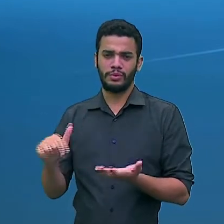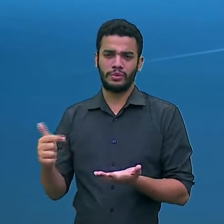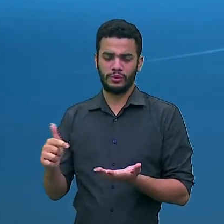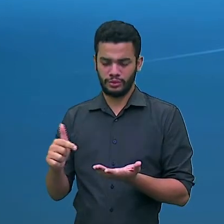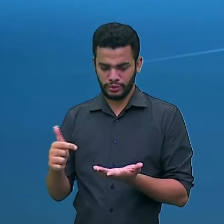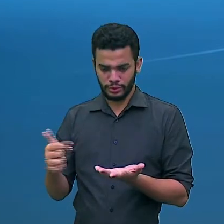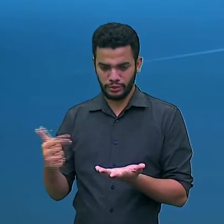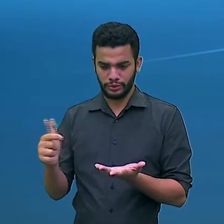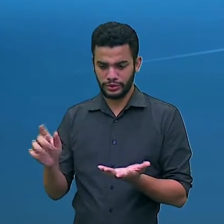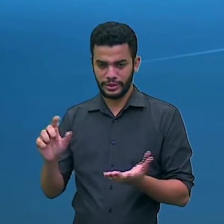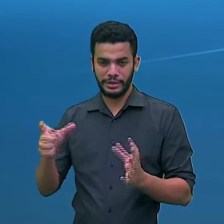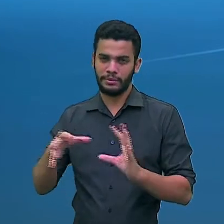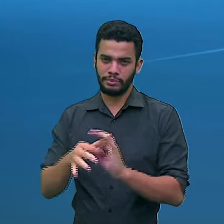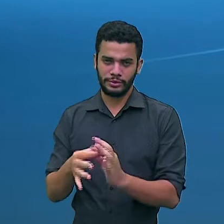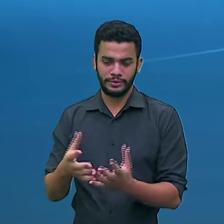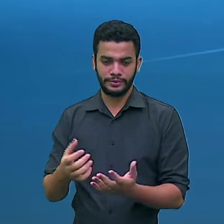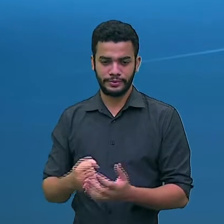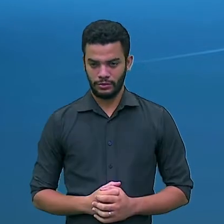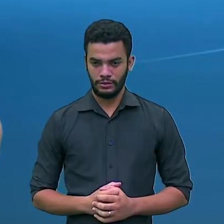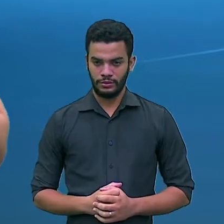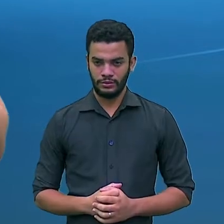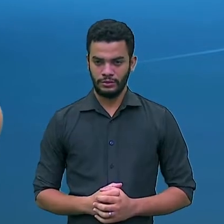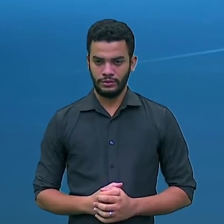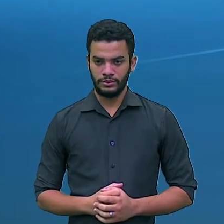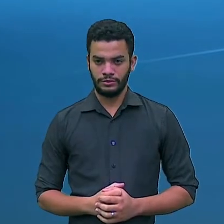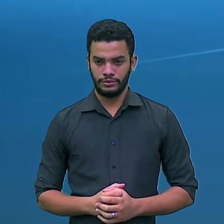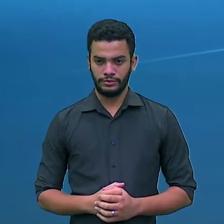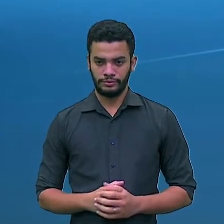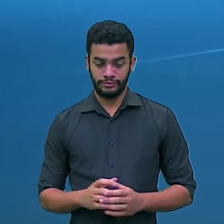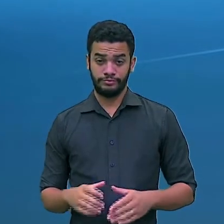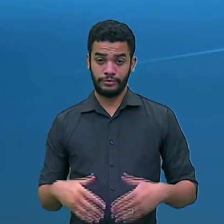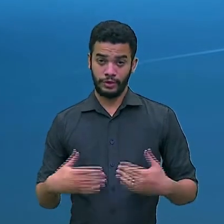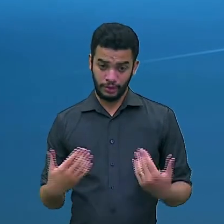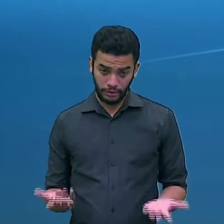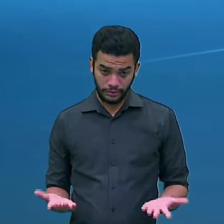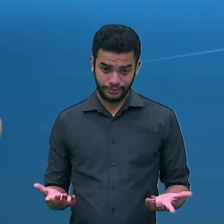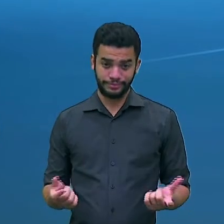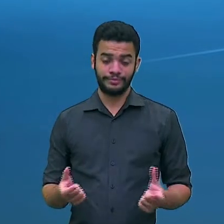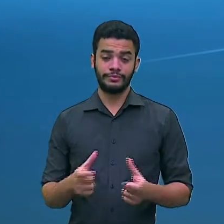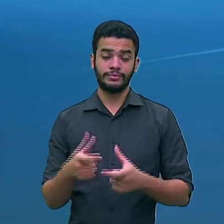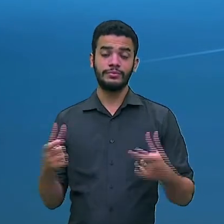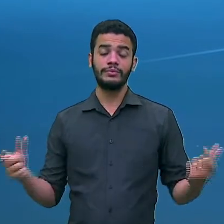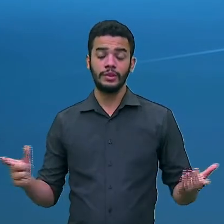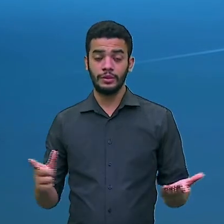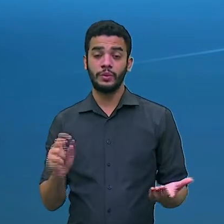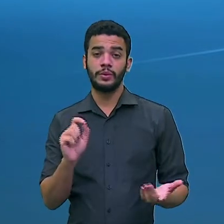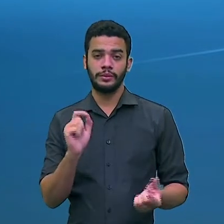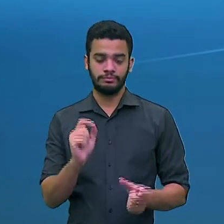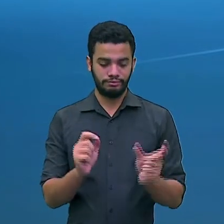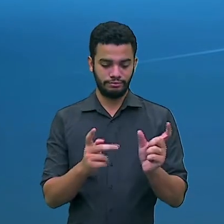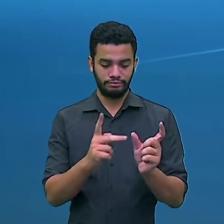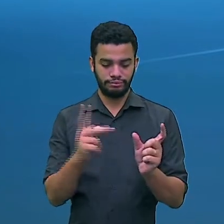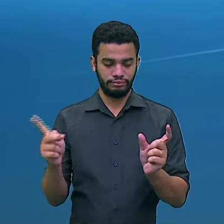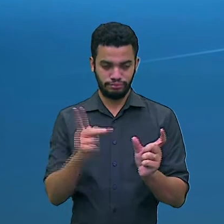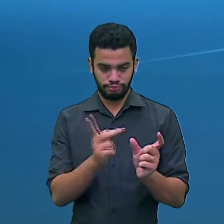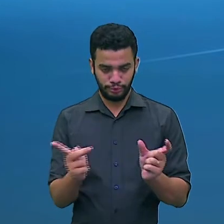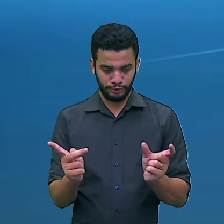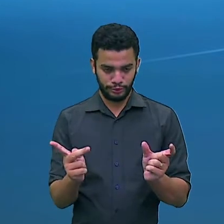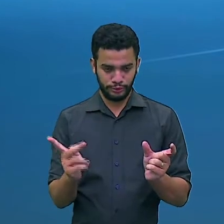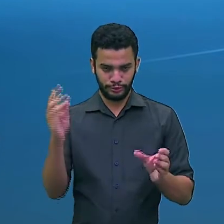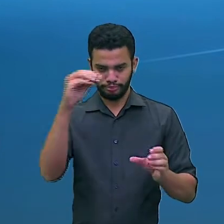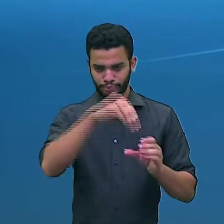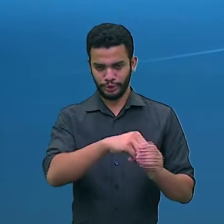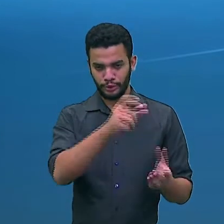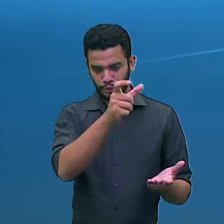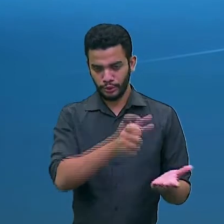é relacionar sempre ao sujeito. Então, geralmente, o predicativo do sujeito é